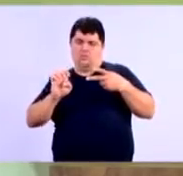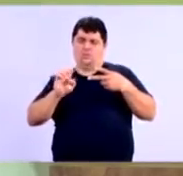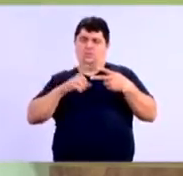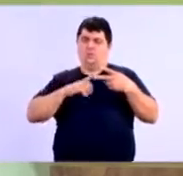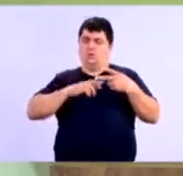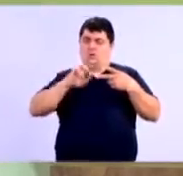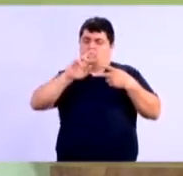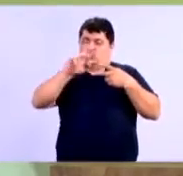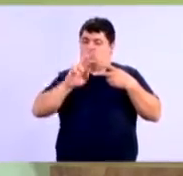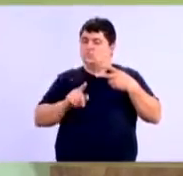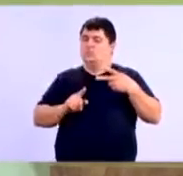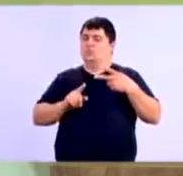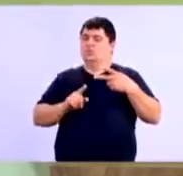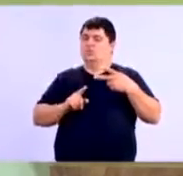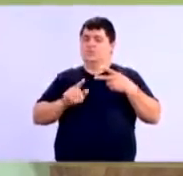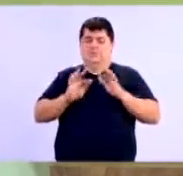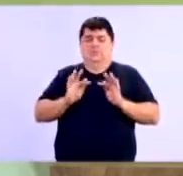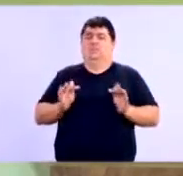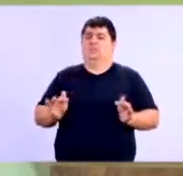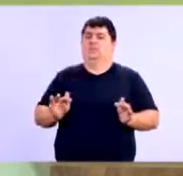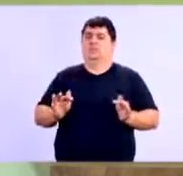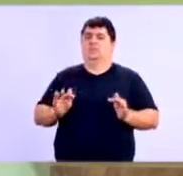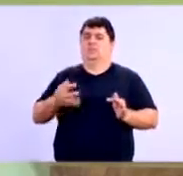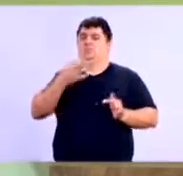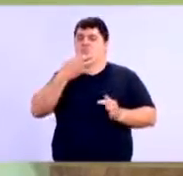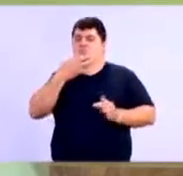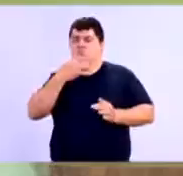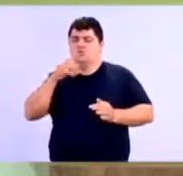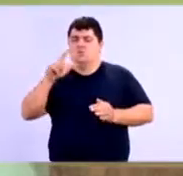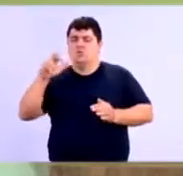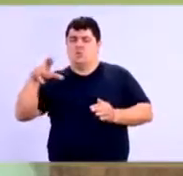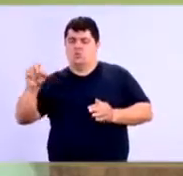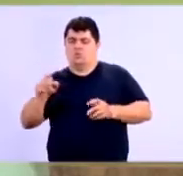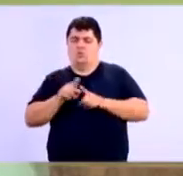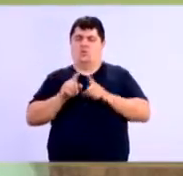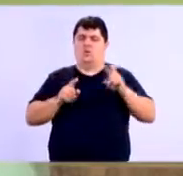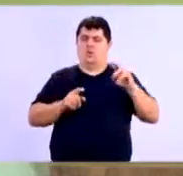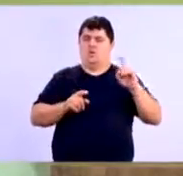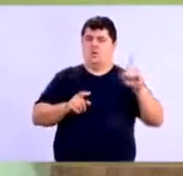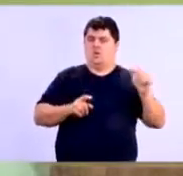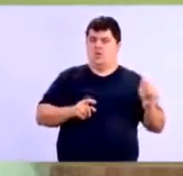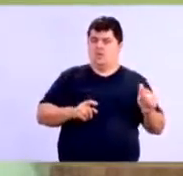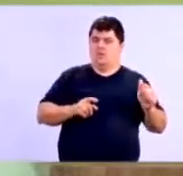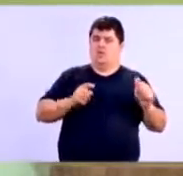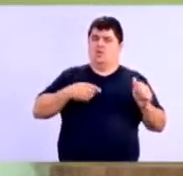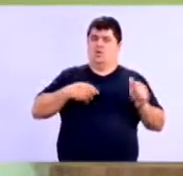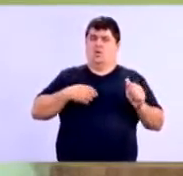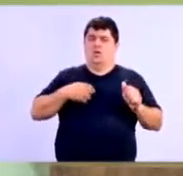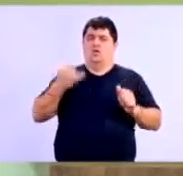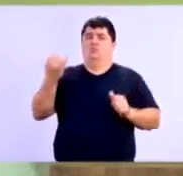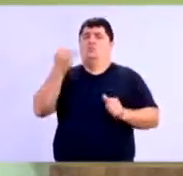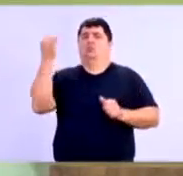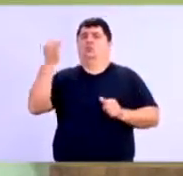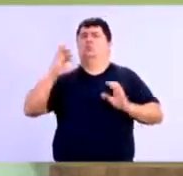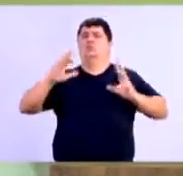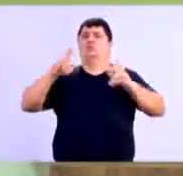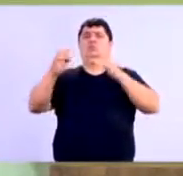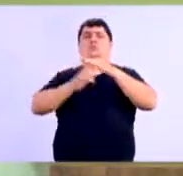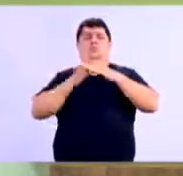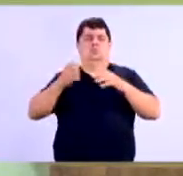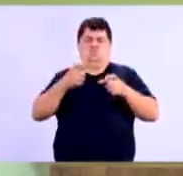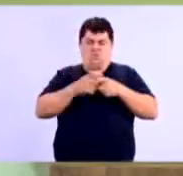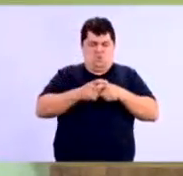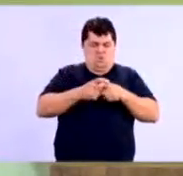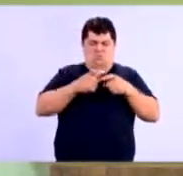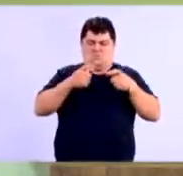dois indicadores bem simples, né, conhecer a lucratividade e a rentabilidade do negócio é indispensável para qualquer empresa, seja ela de grande porte ou